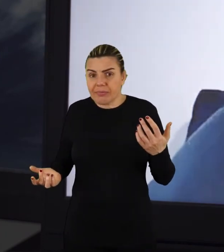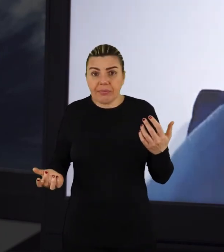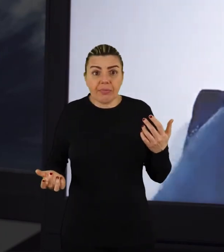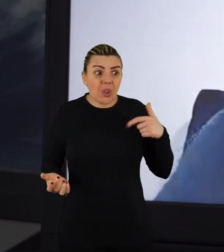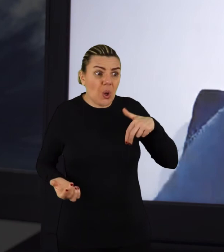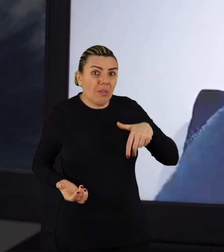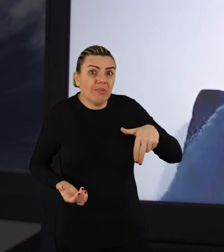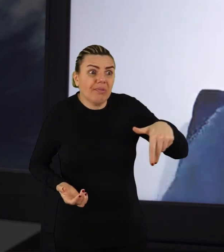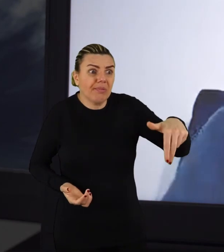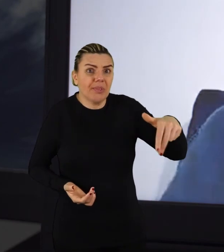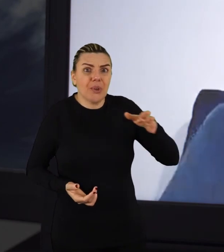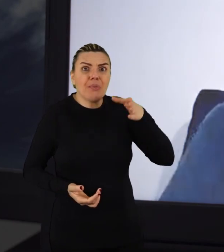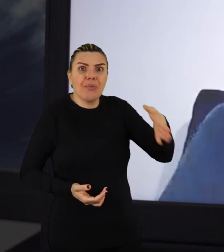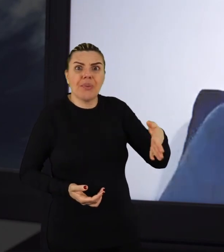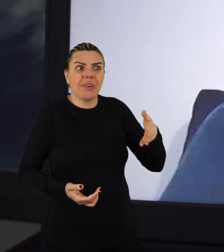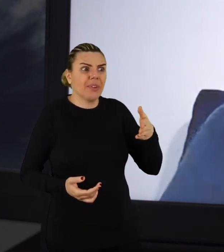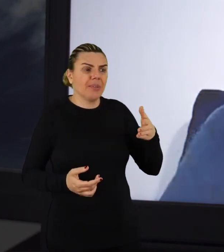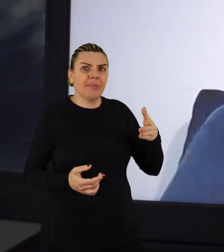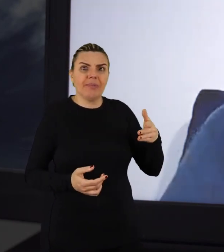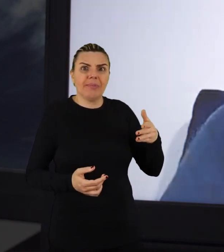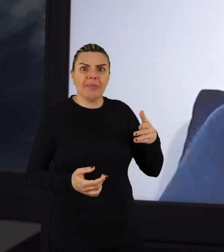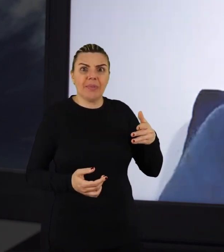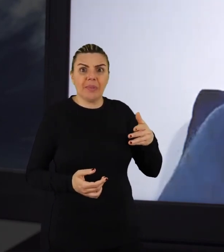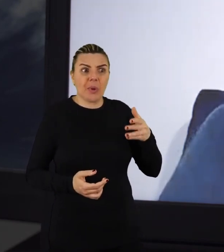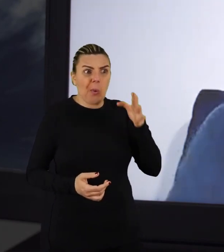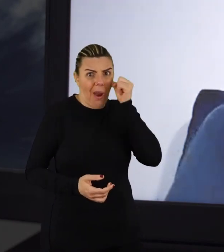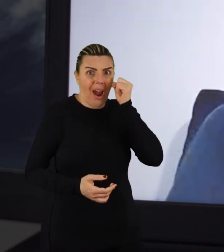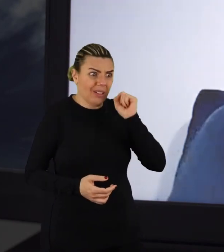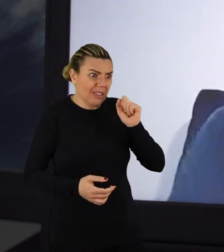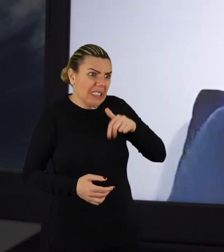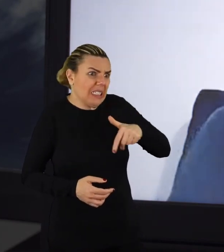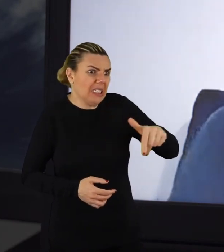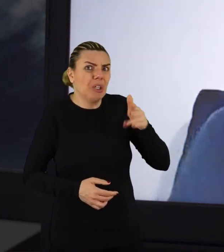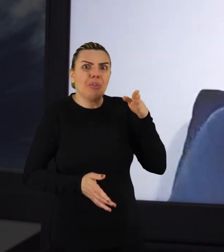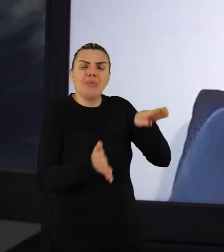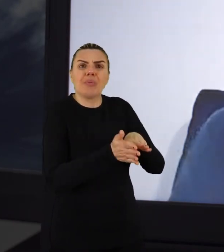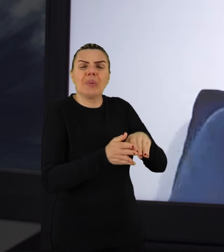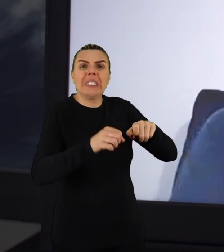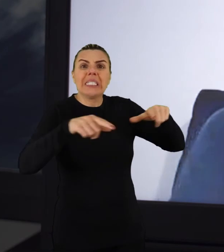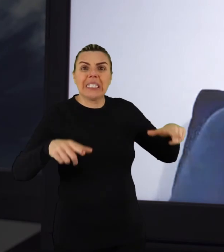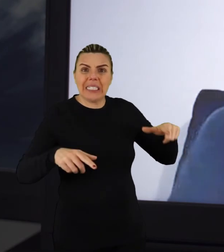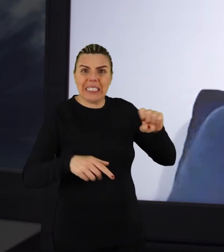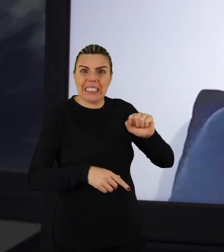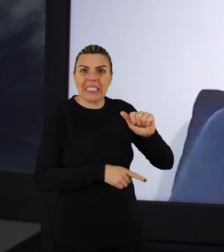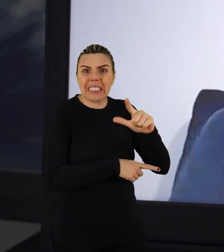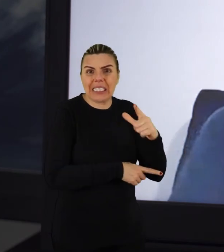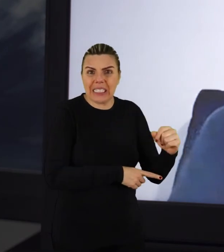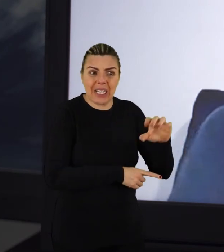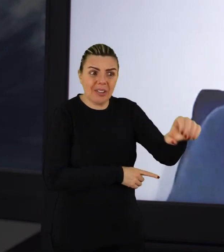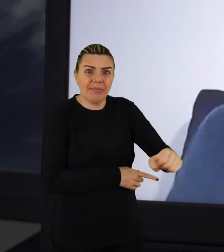eu corri, eu saí do meu quarto, eu fui até a sala e eu peguei o meu celular.